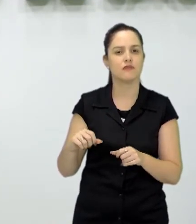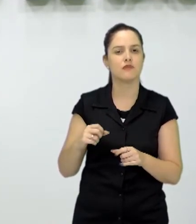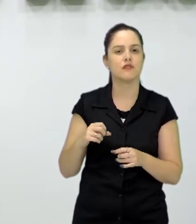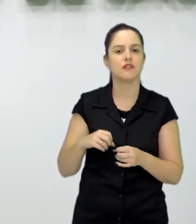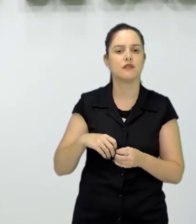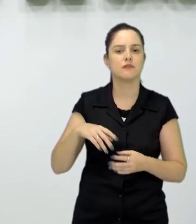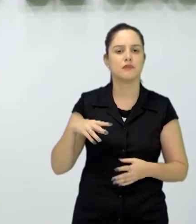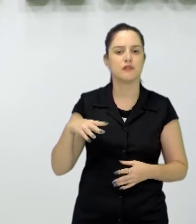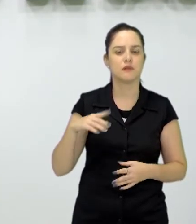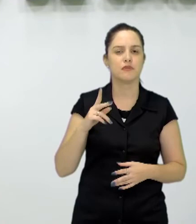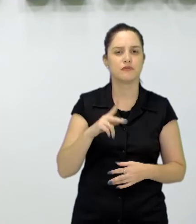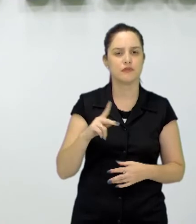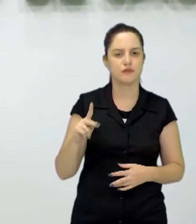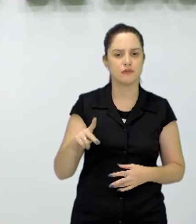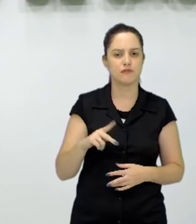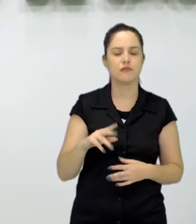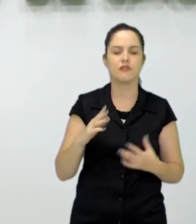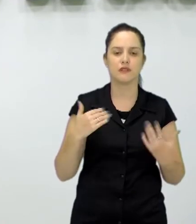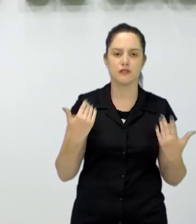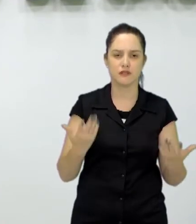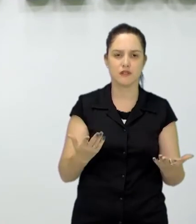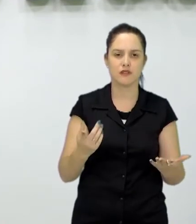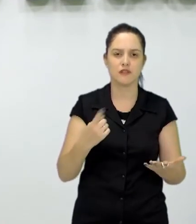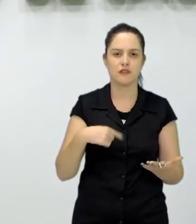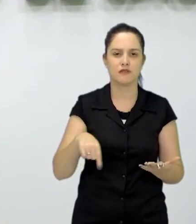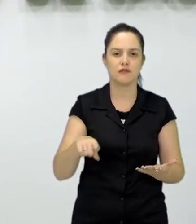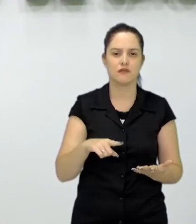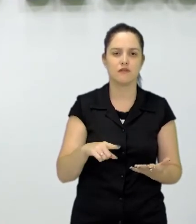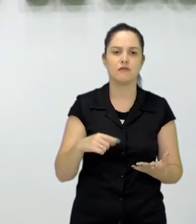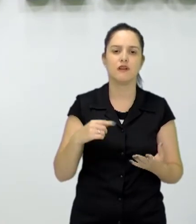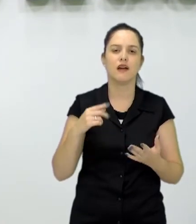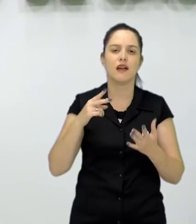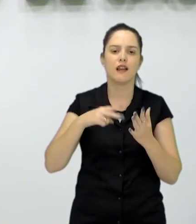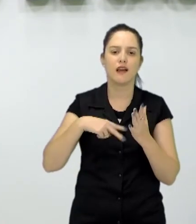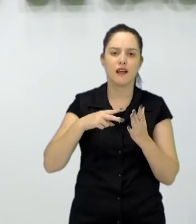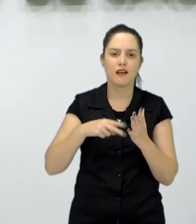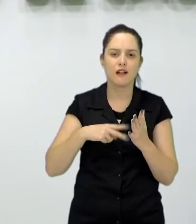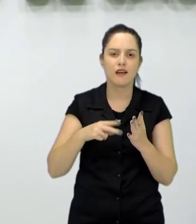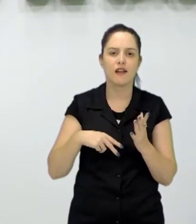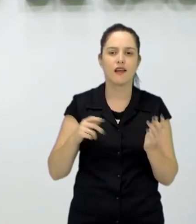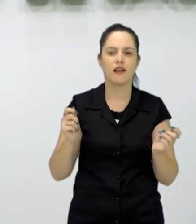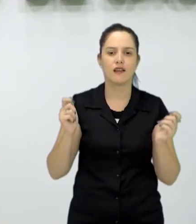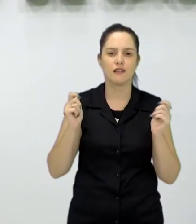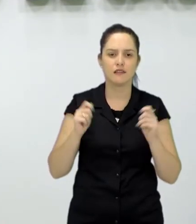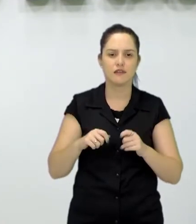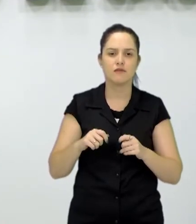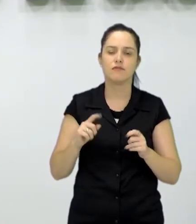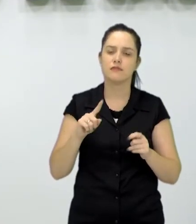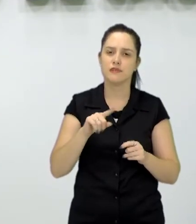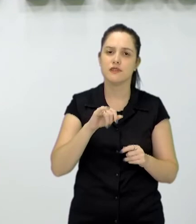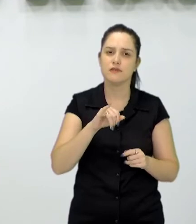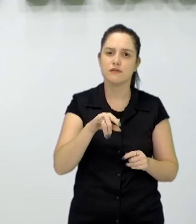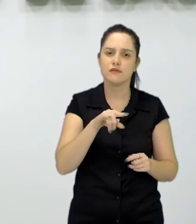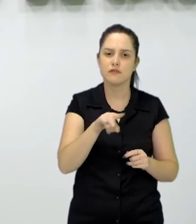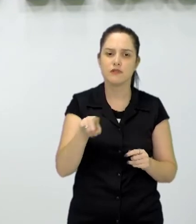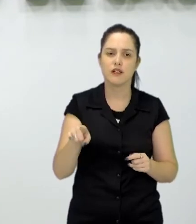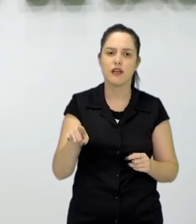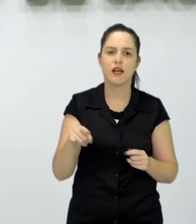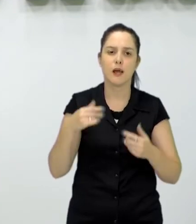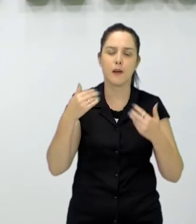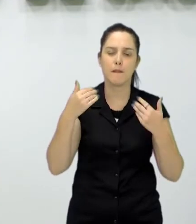de pele da pessoa. Então, quando você virava uma pintura da Renascença, se você fosse negro, a sua